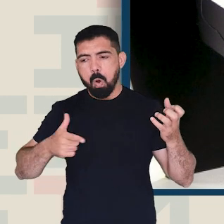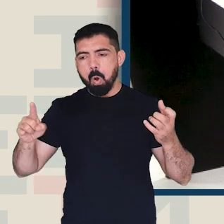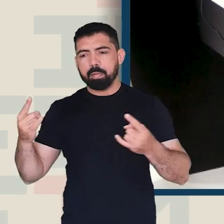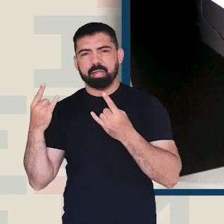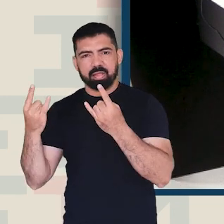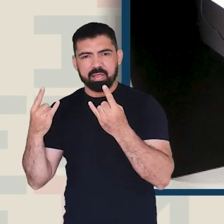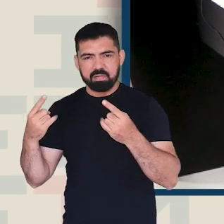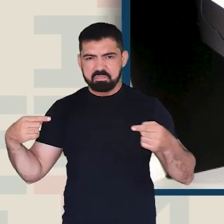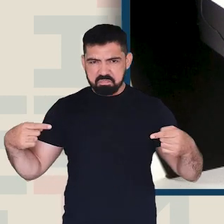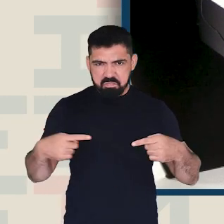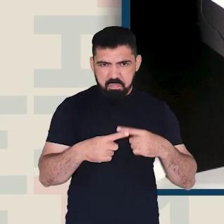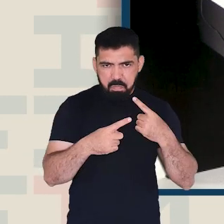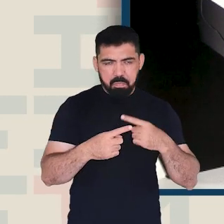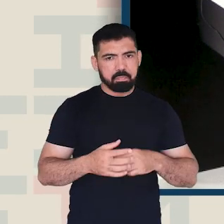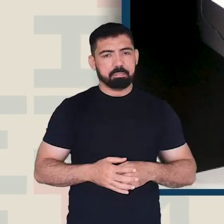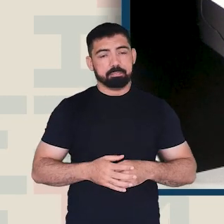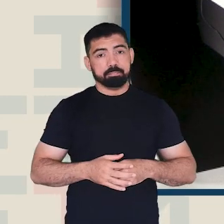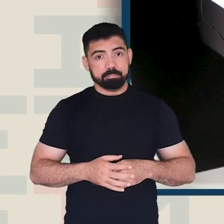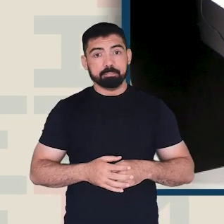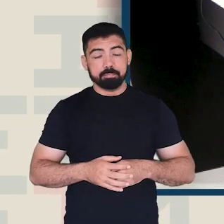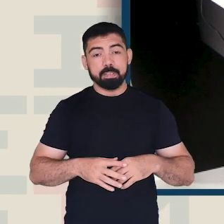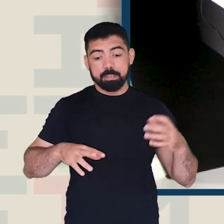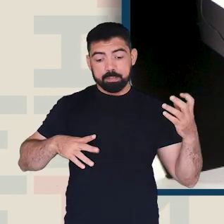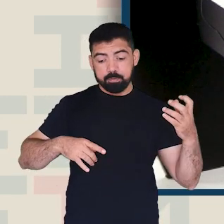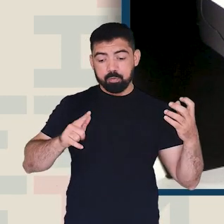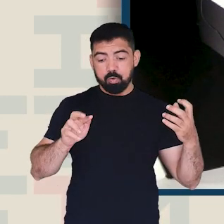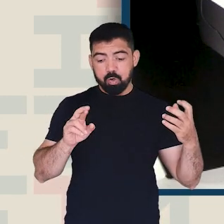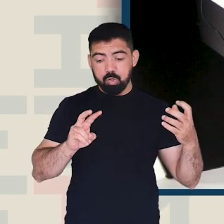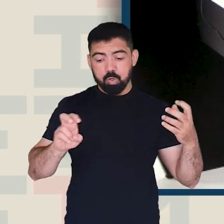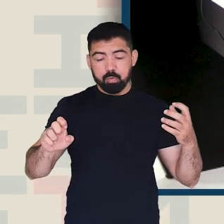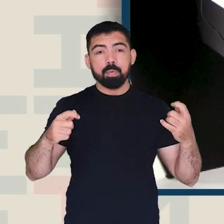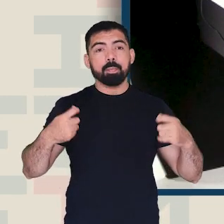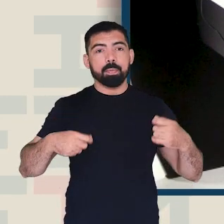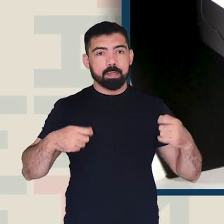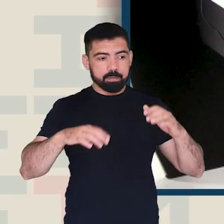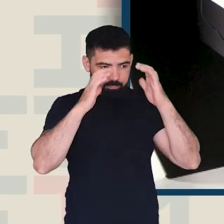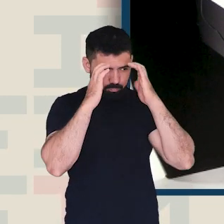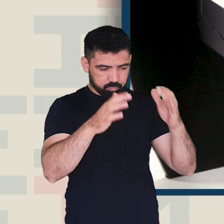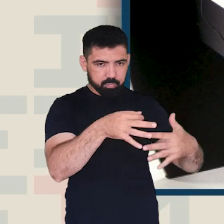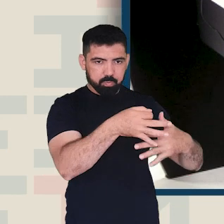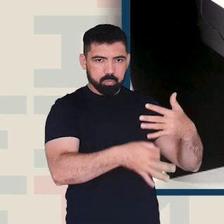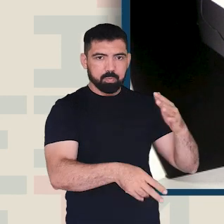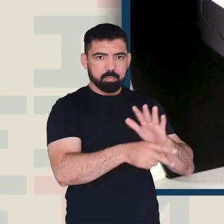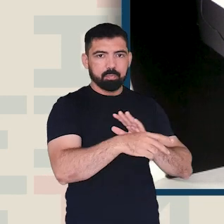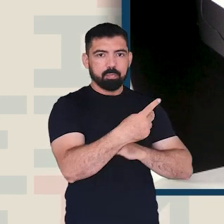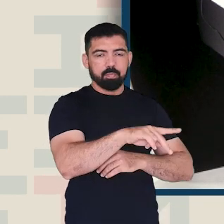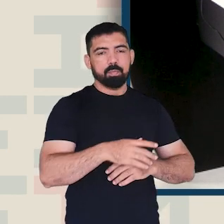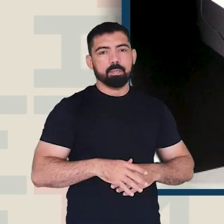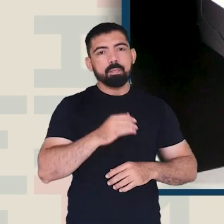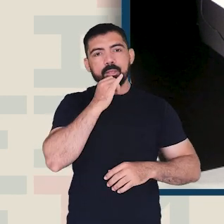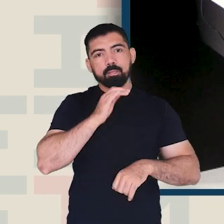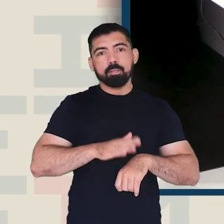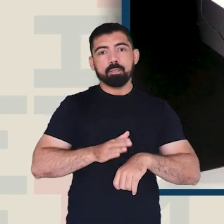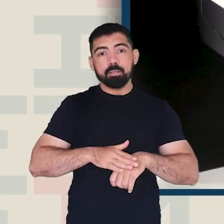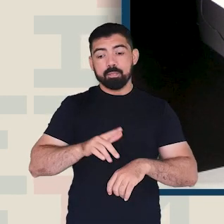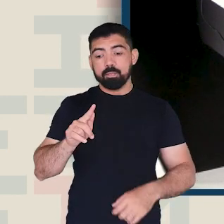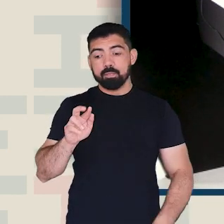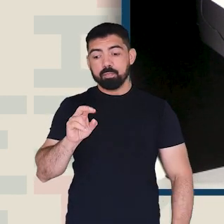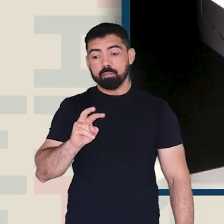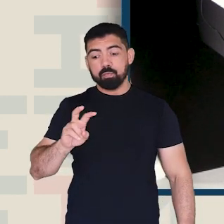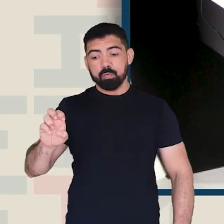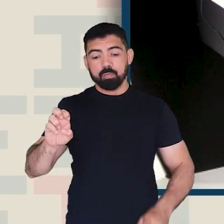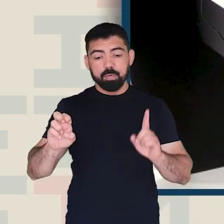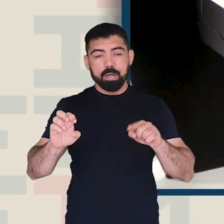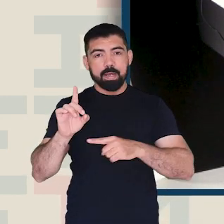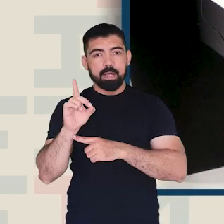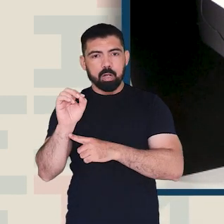linguagem. E as notas do meu groove têm que ter a ver com o acorde que está sendo tocado. Eu vou fazer um groove em dó, eu não devo usar notas